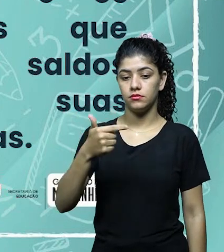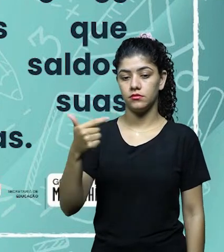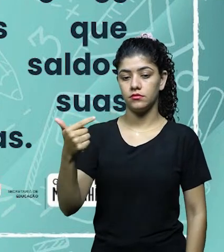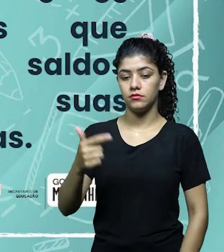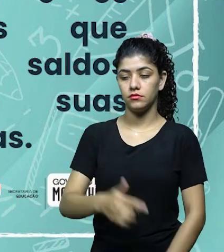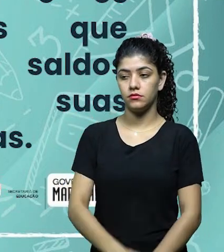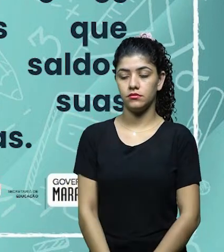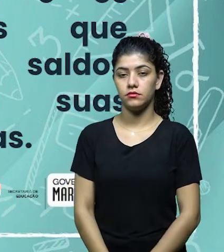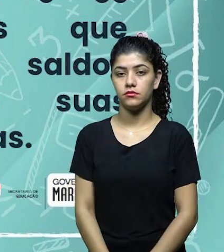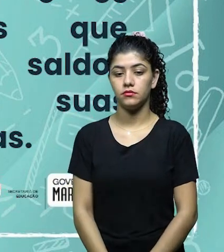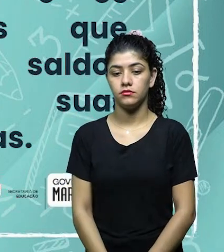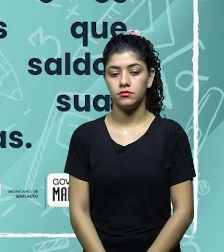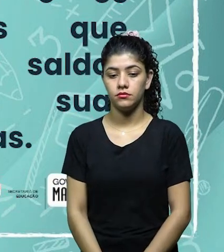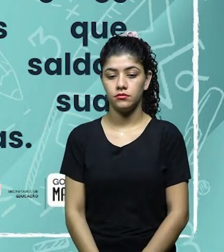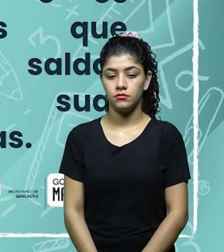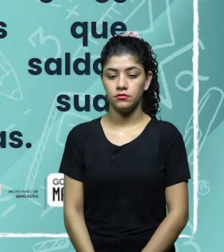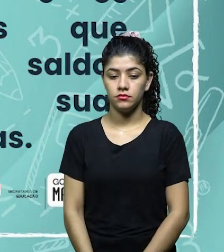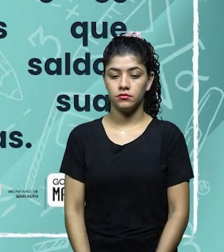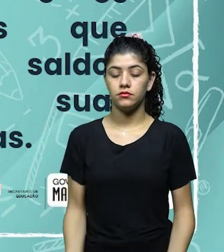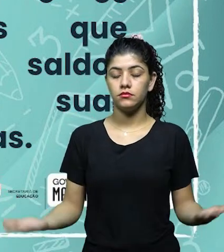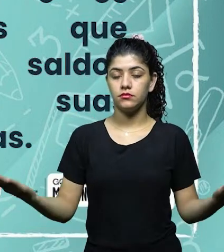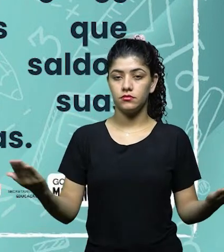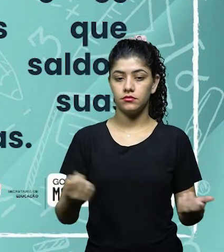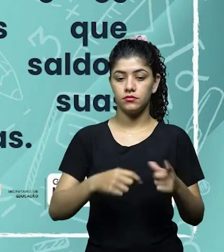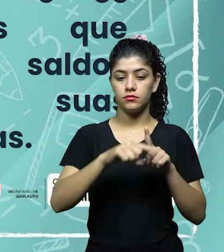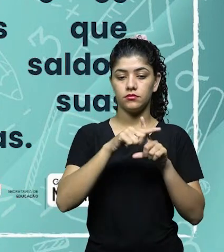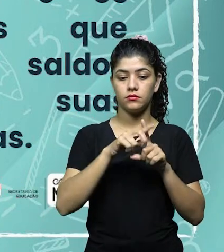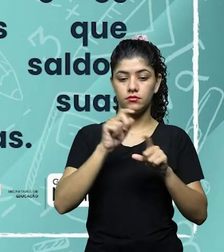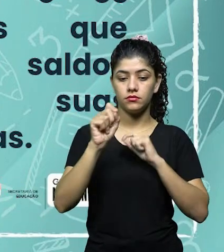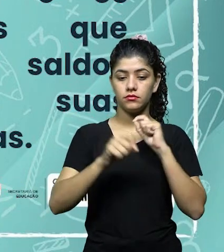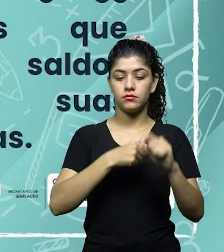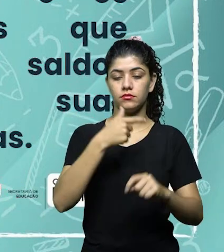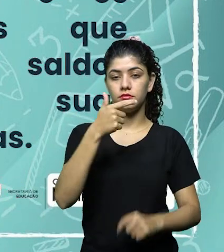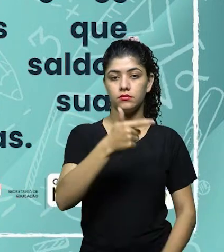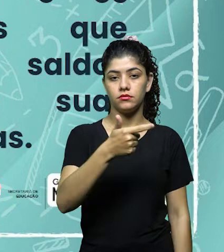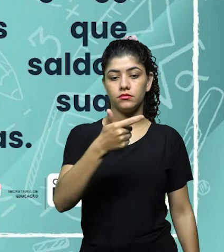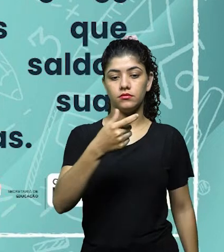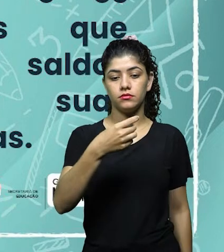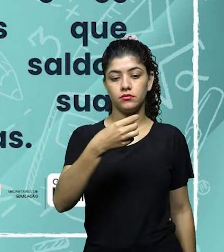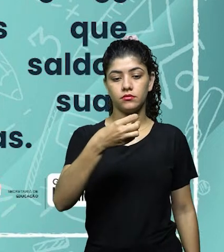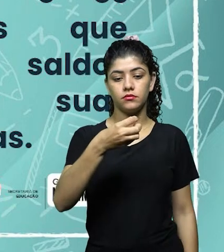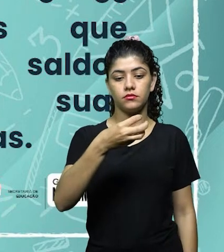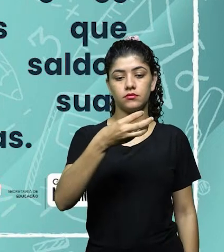ó, menos R$ 182. O saldo do dia 19 ficou em R$